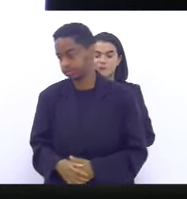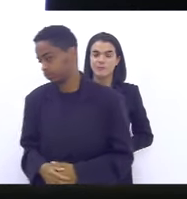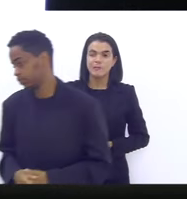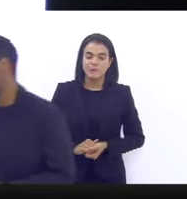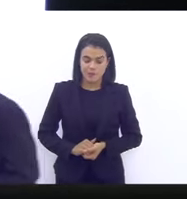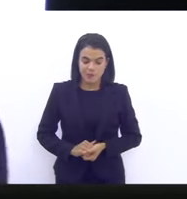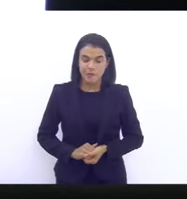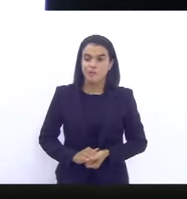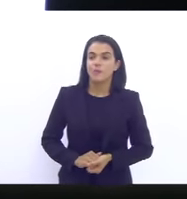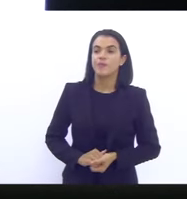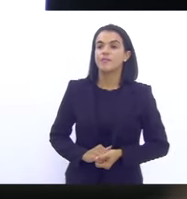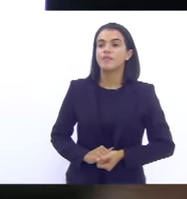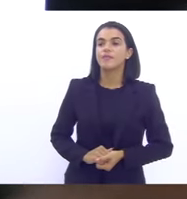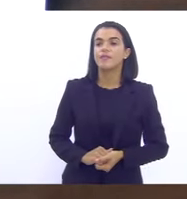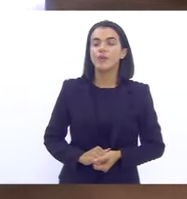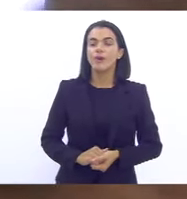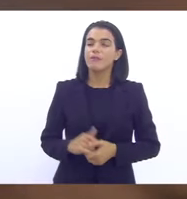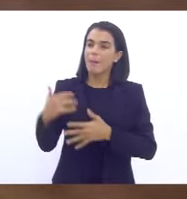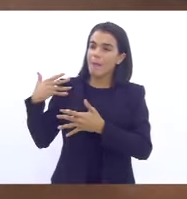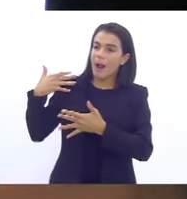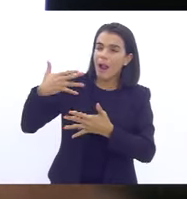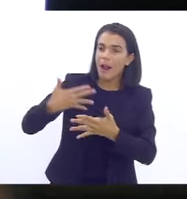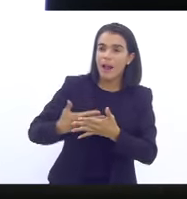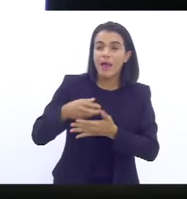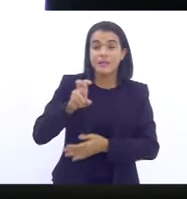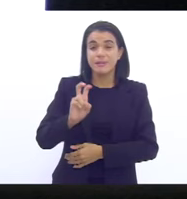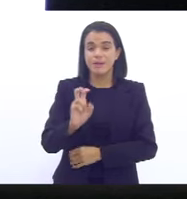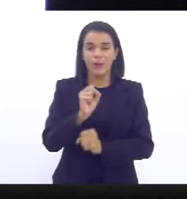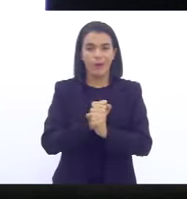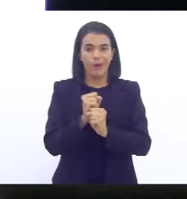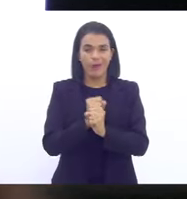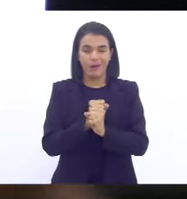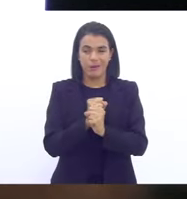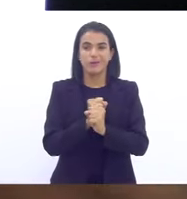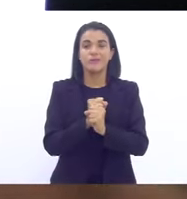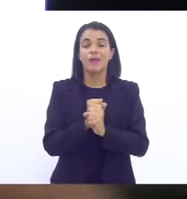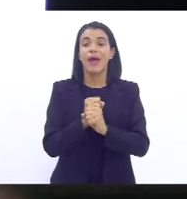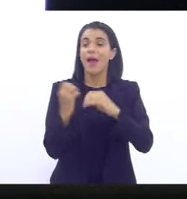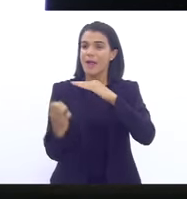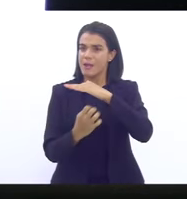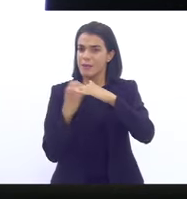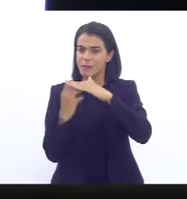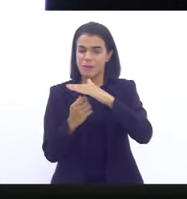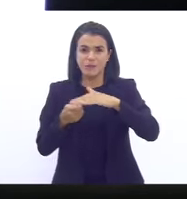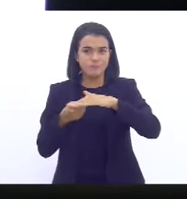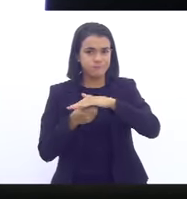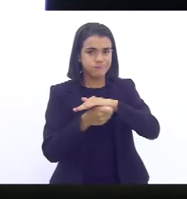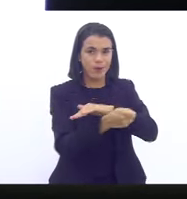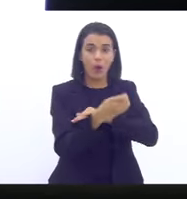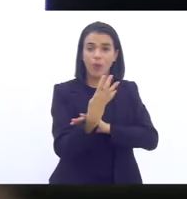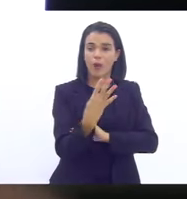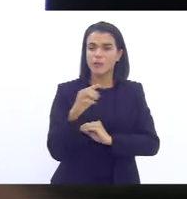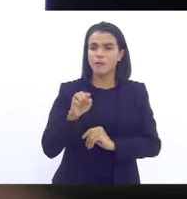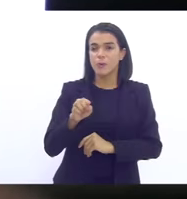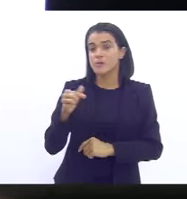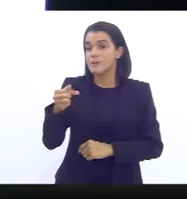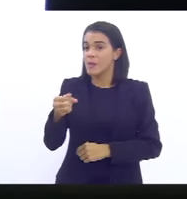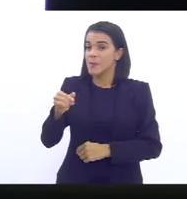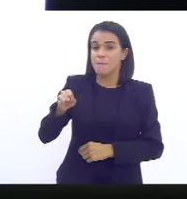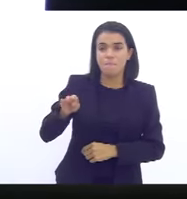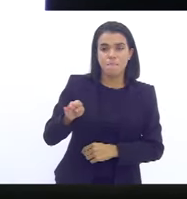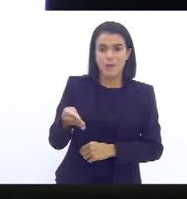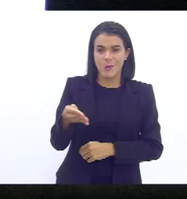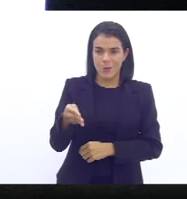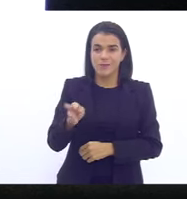Próximo. Nos últimos 5 anos, a companhia investiu 4,7 bilhões de